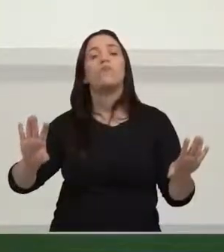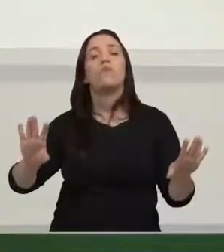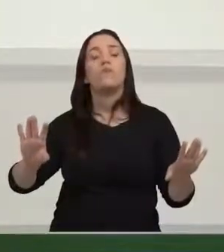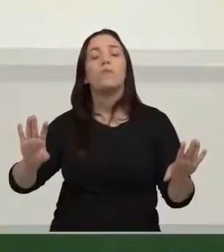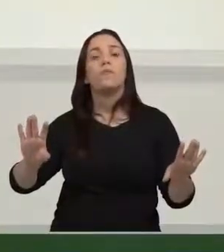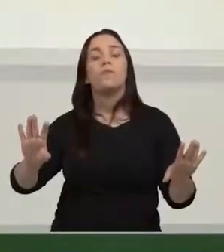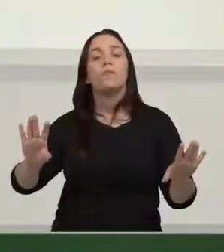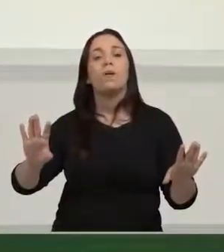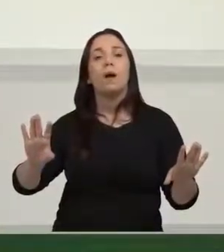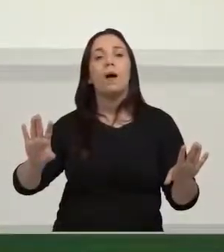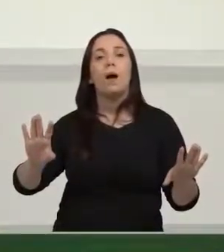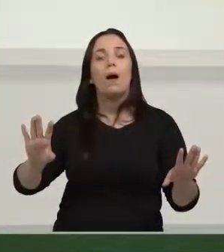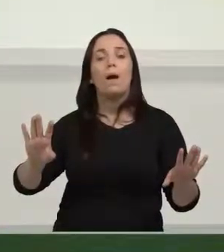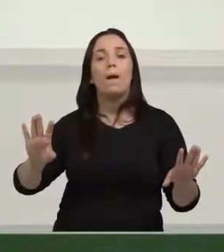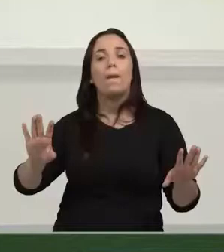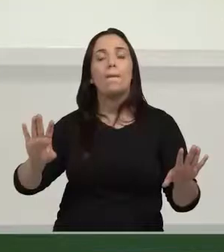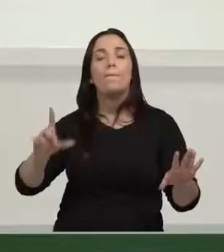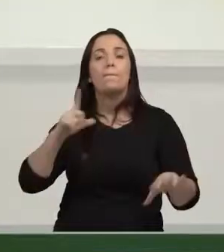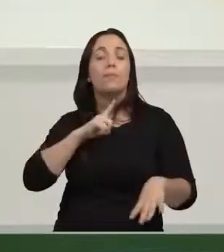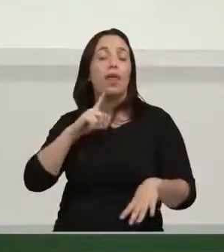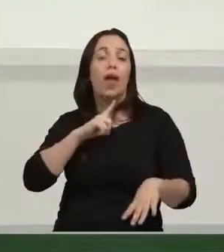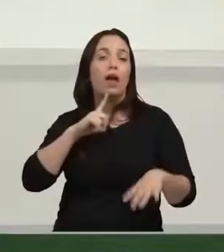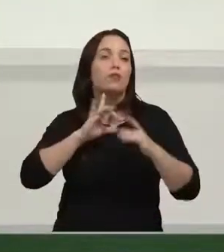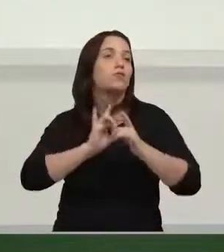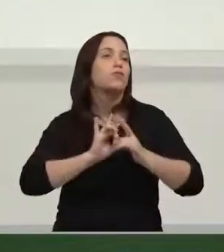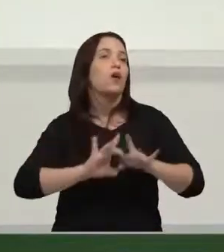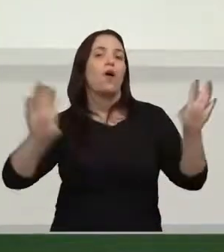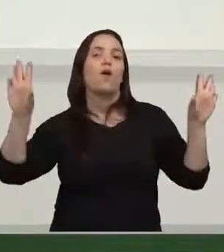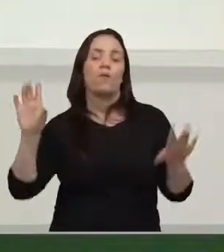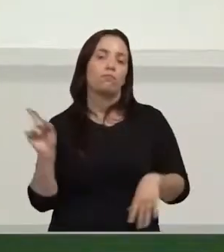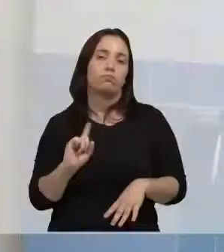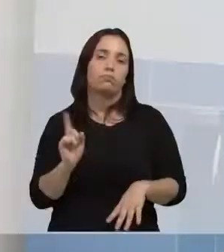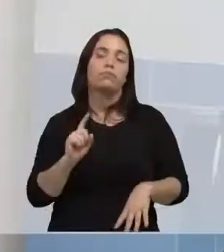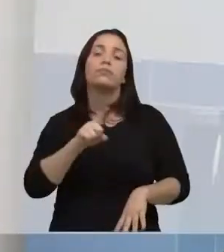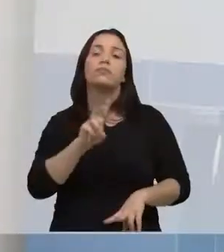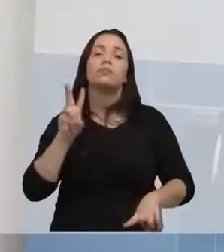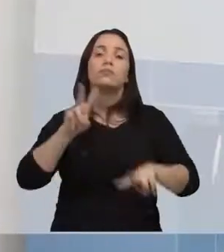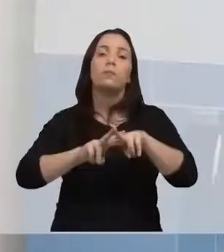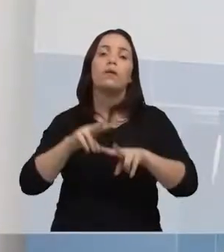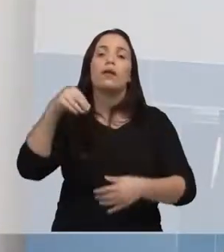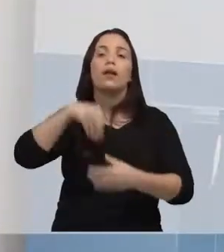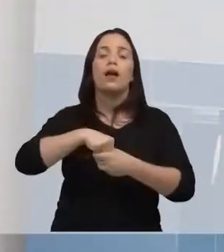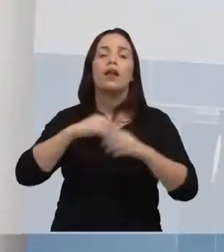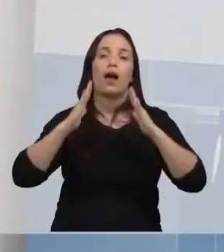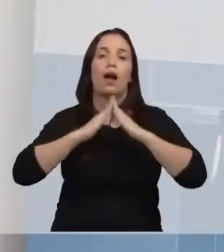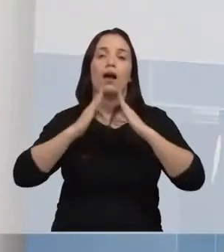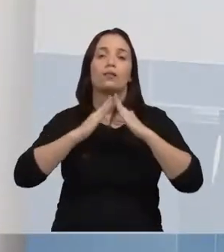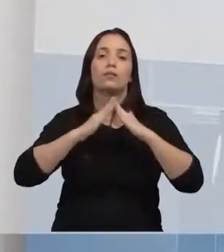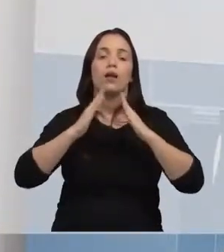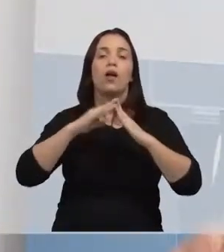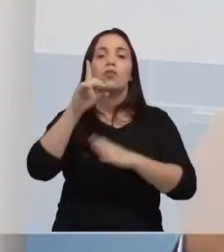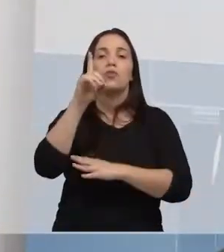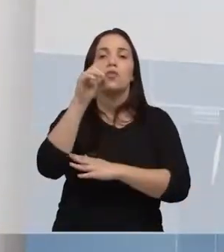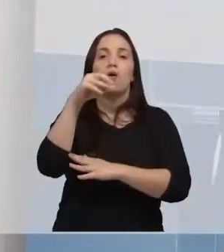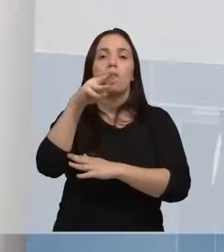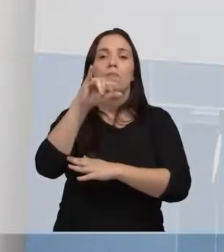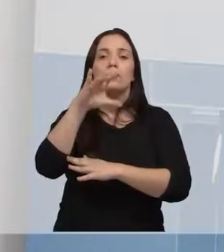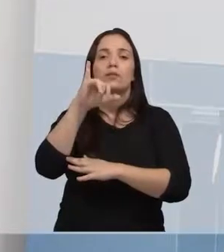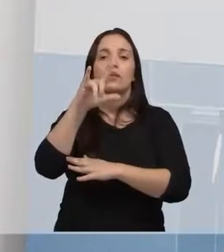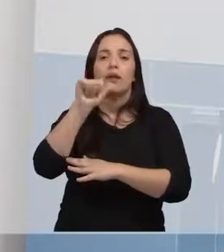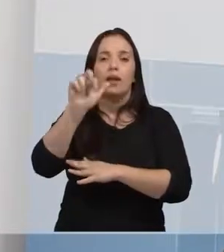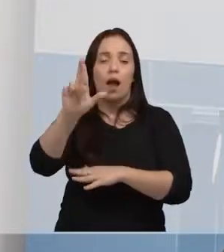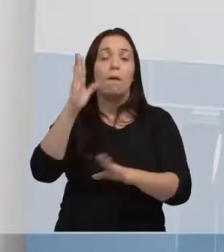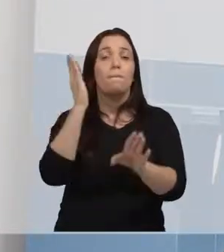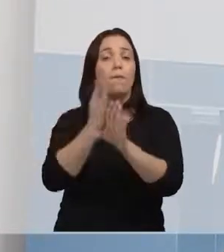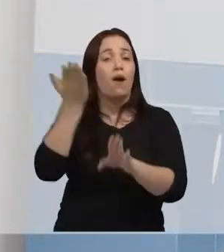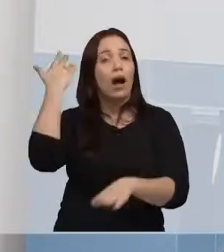está preso. Não, Ele está preso em prisão domiciliar já pelo que ele fez no